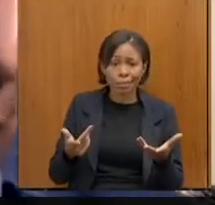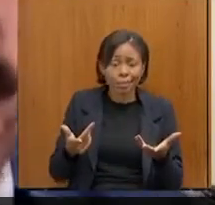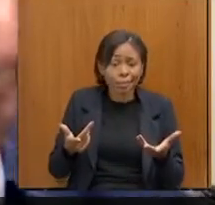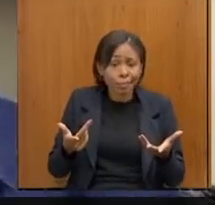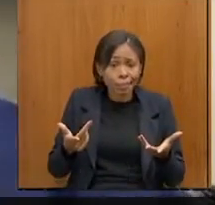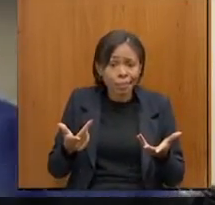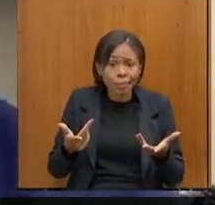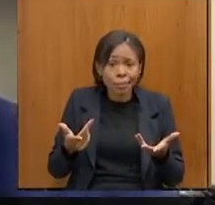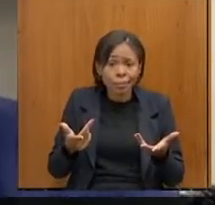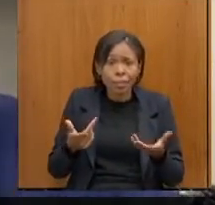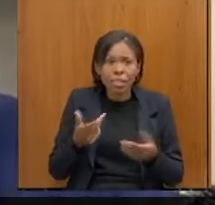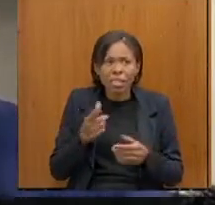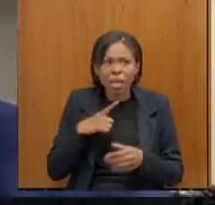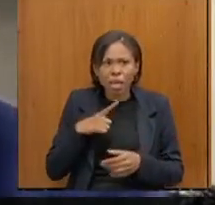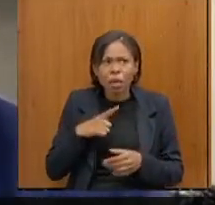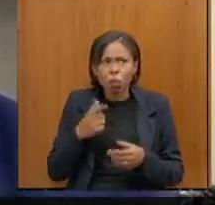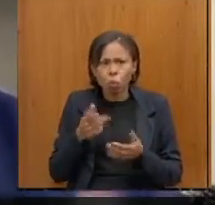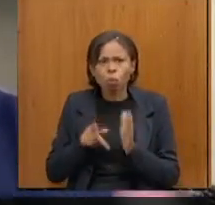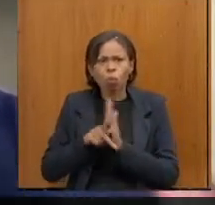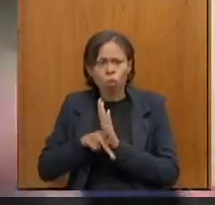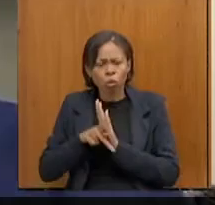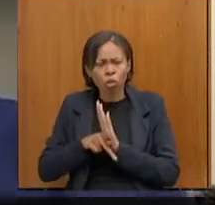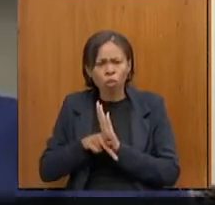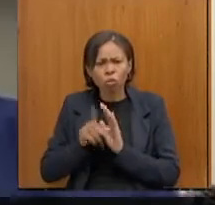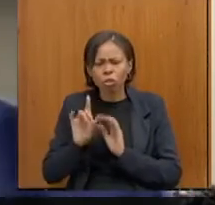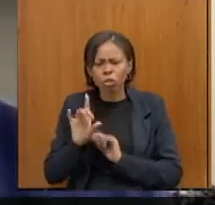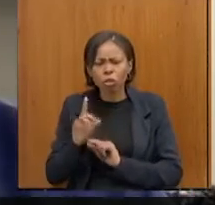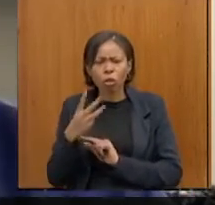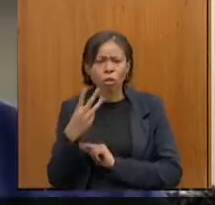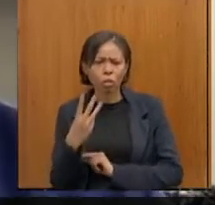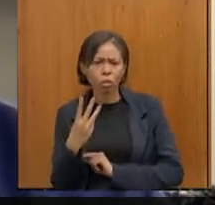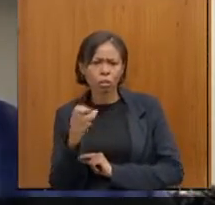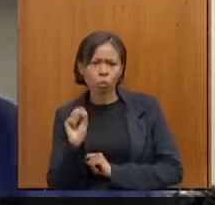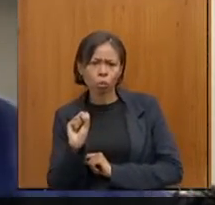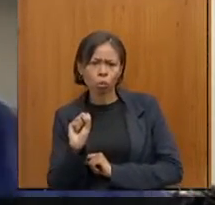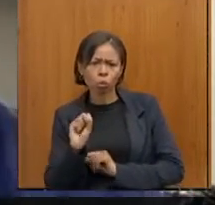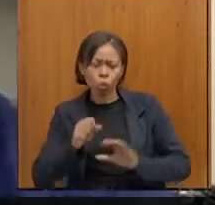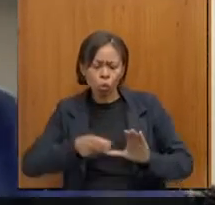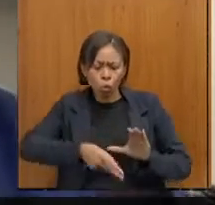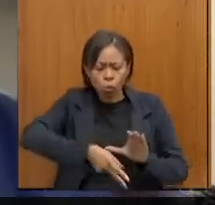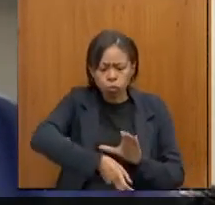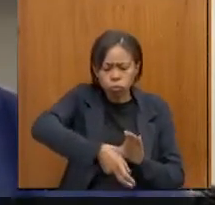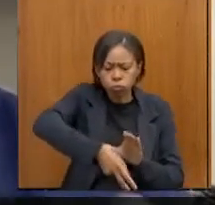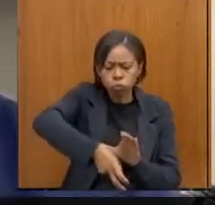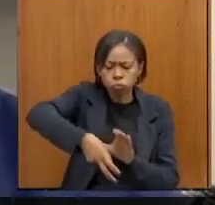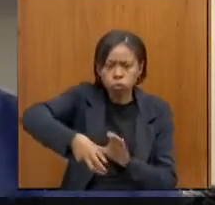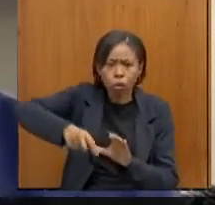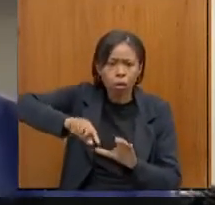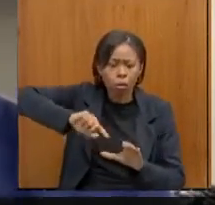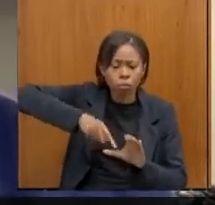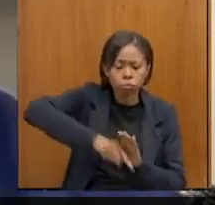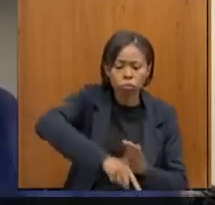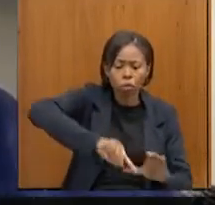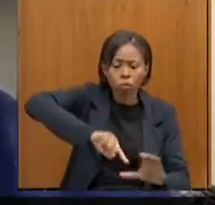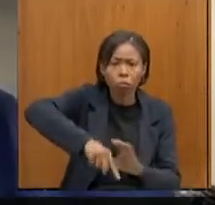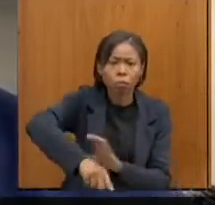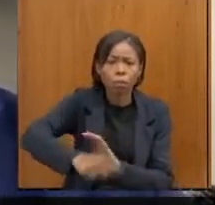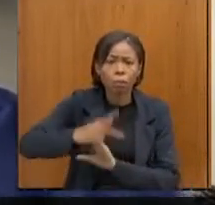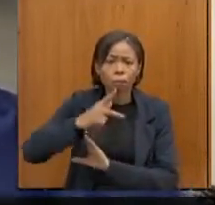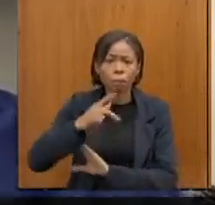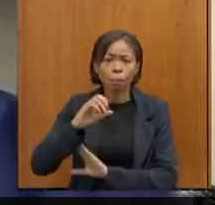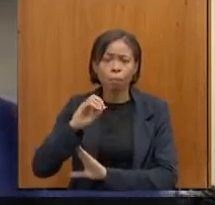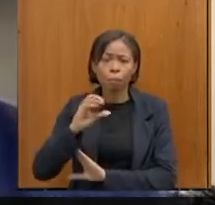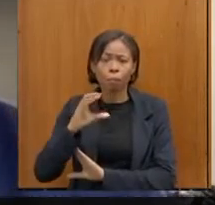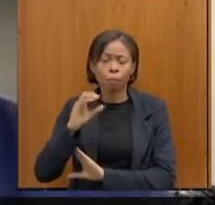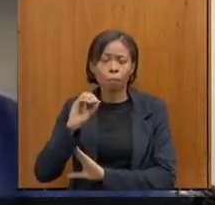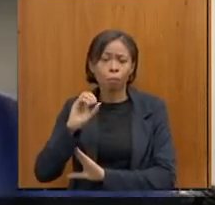então apenas 38 perfurações de Poços artesiano nós temos aqui centenas de Poços Artesianos precisando